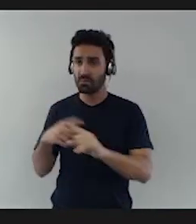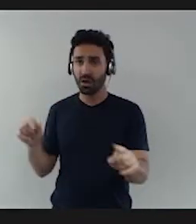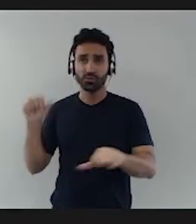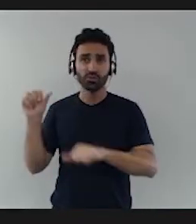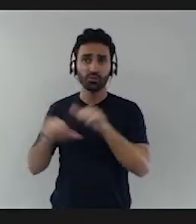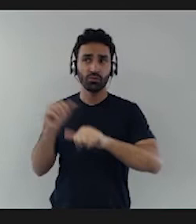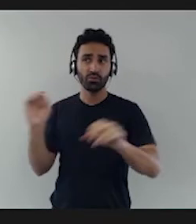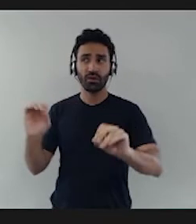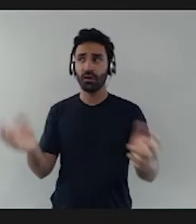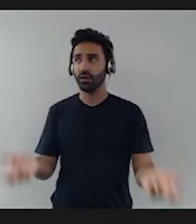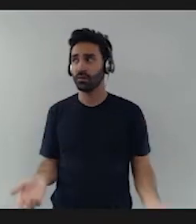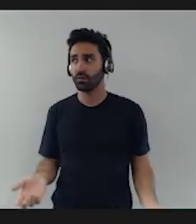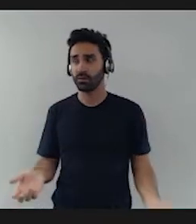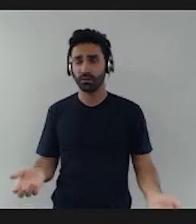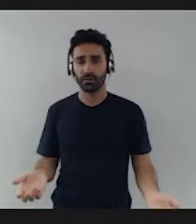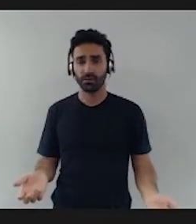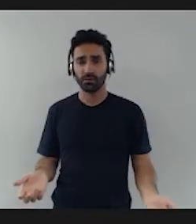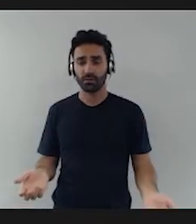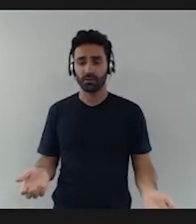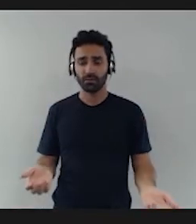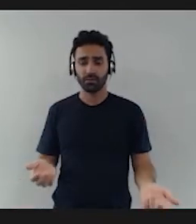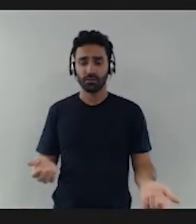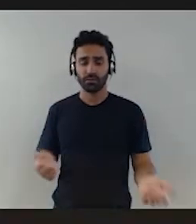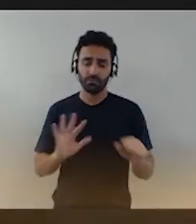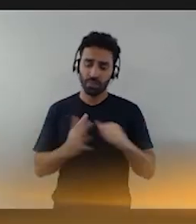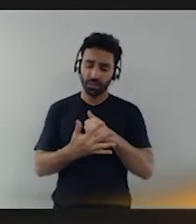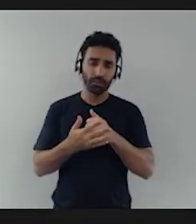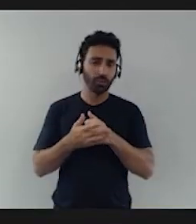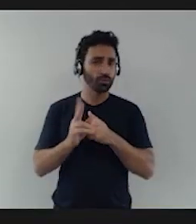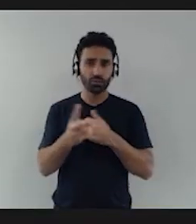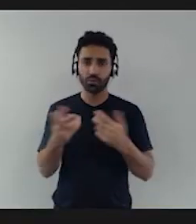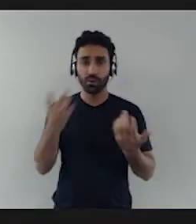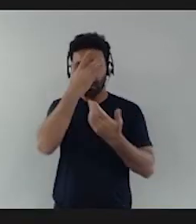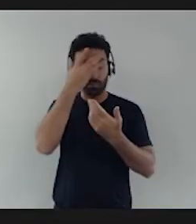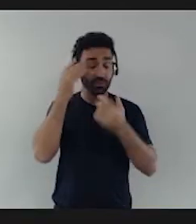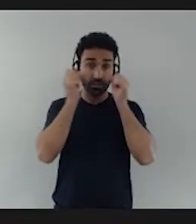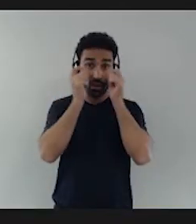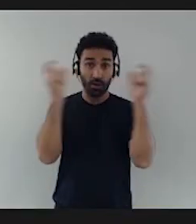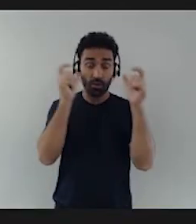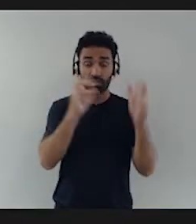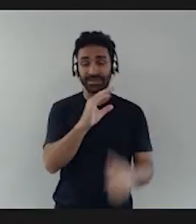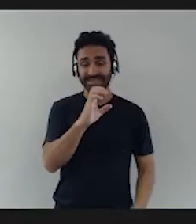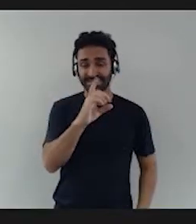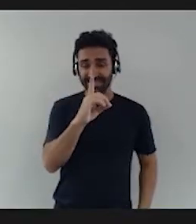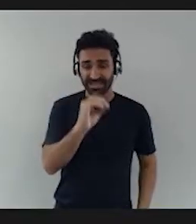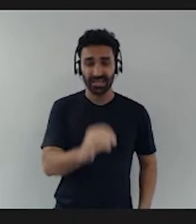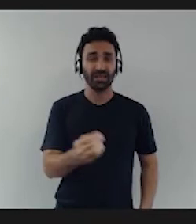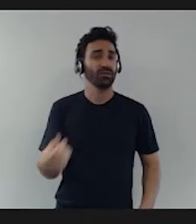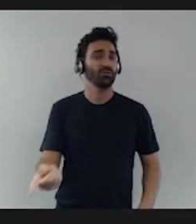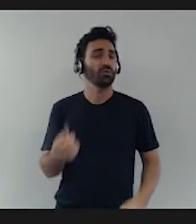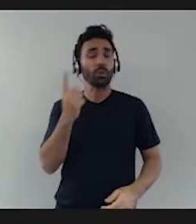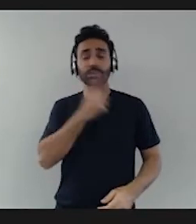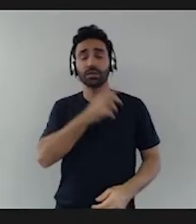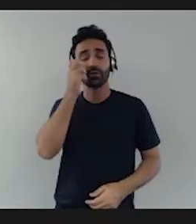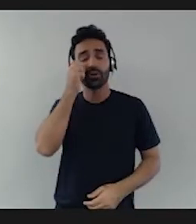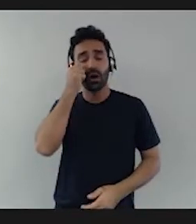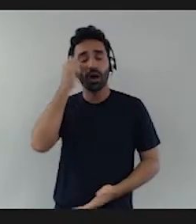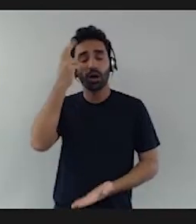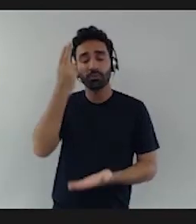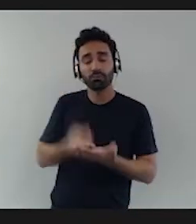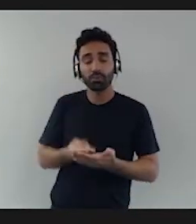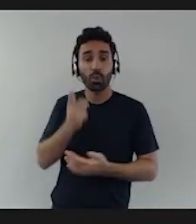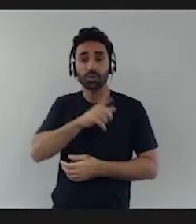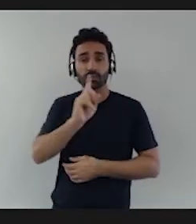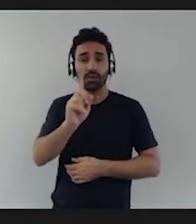com a pandemia, nada. Essas pessoas permanecem acordando cedo, tendo o seu sono interrompido, porque elas